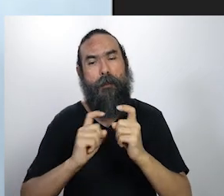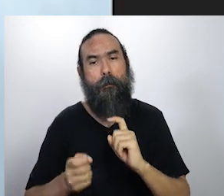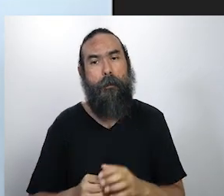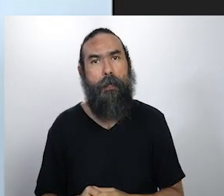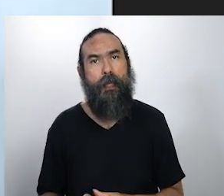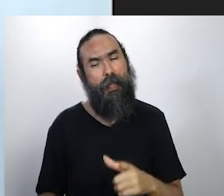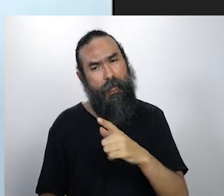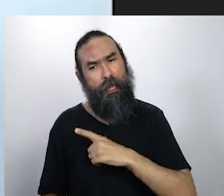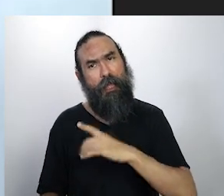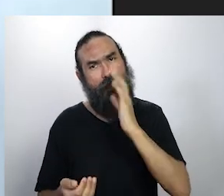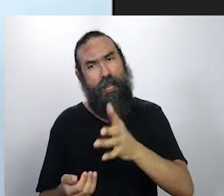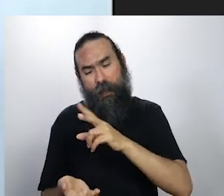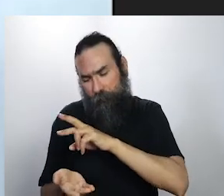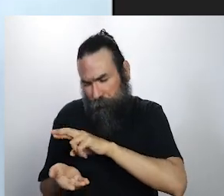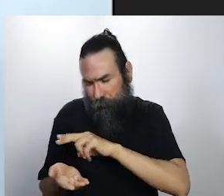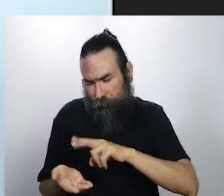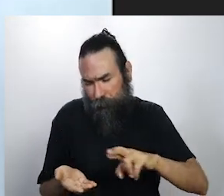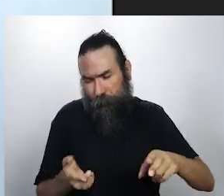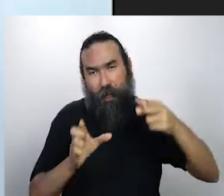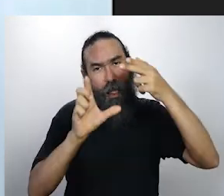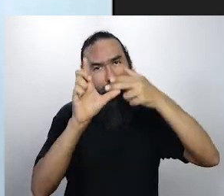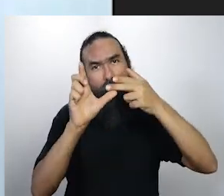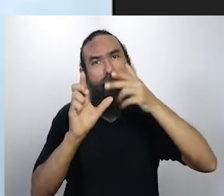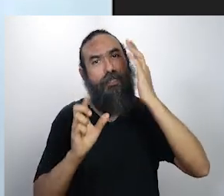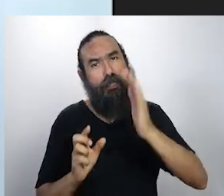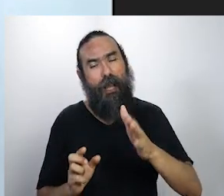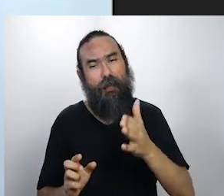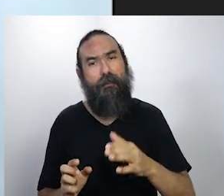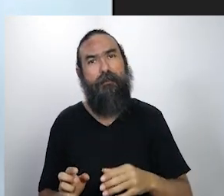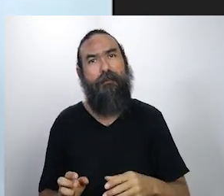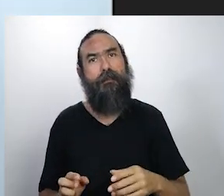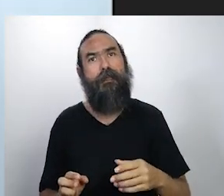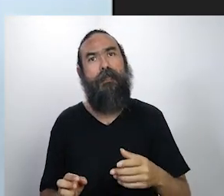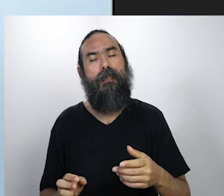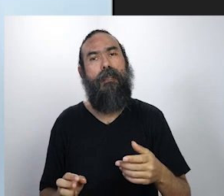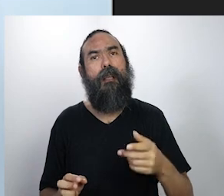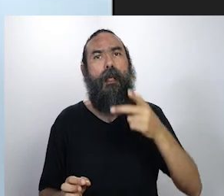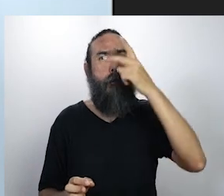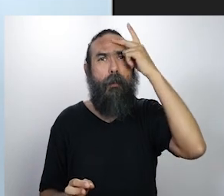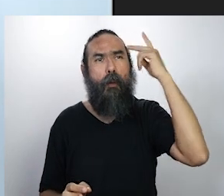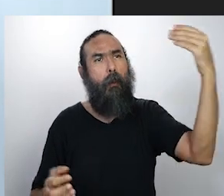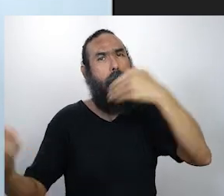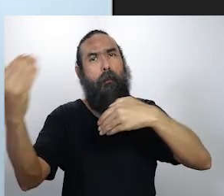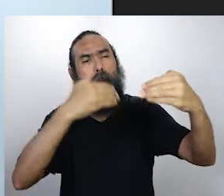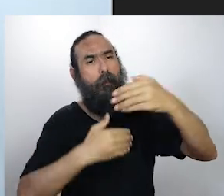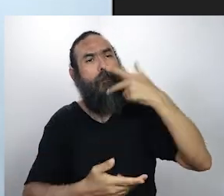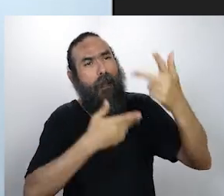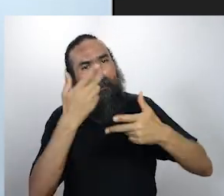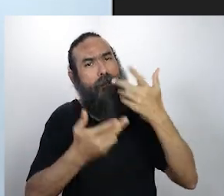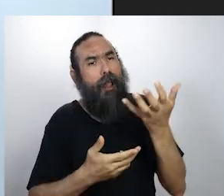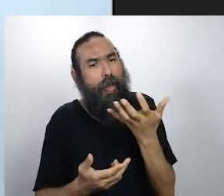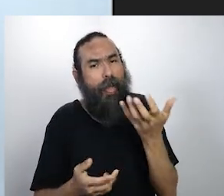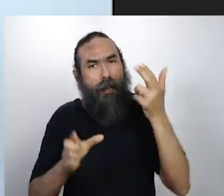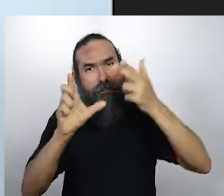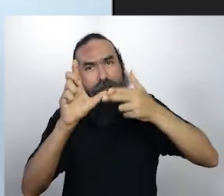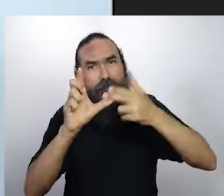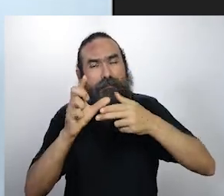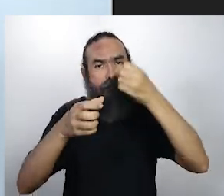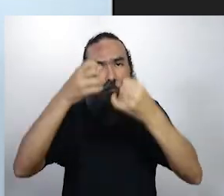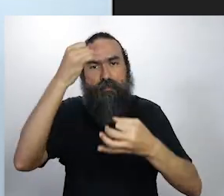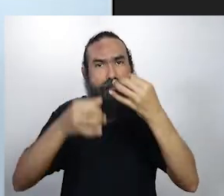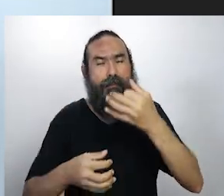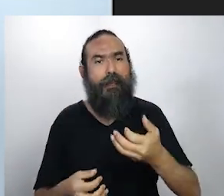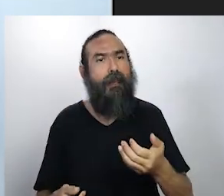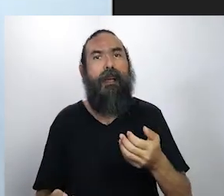nos procurando, a gente não conseguiu fazer com todas as lideranças do Estado, mas está bem legal, toda semana, às terças e sextas,